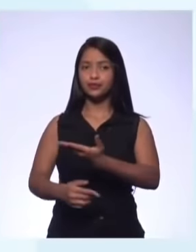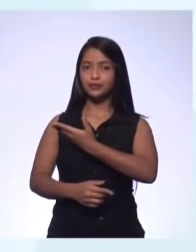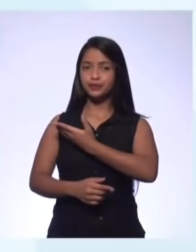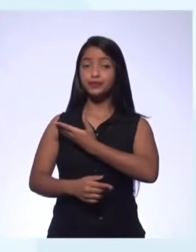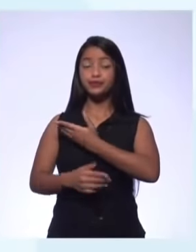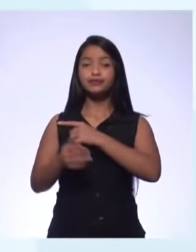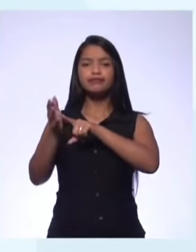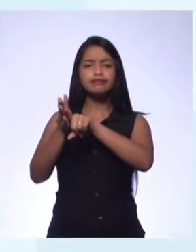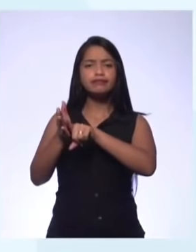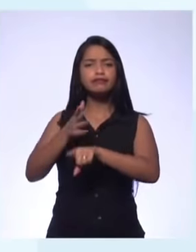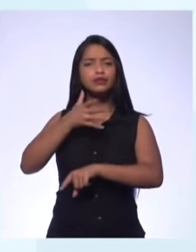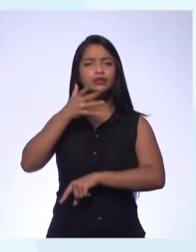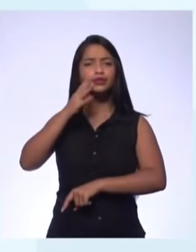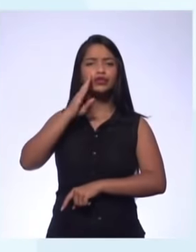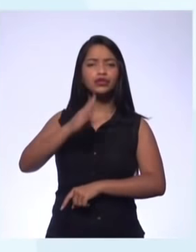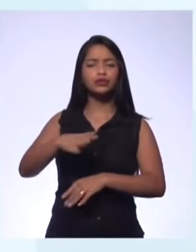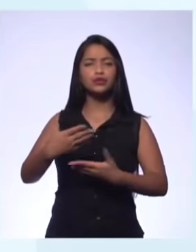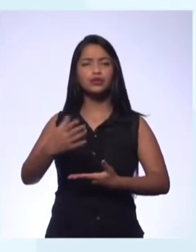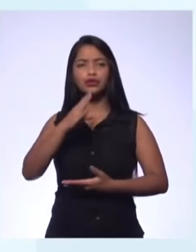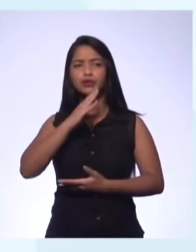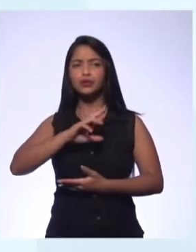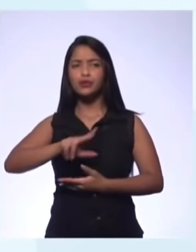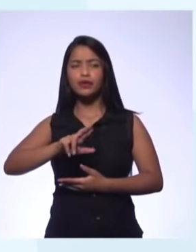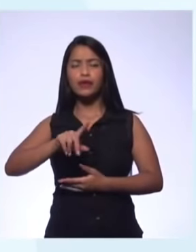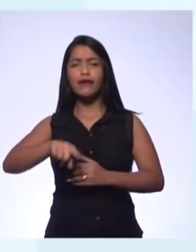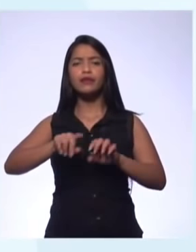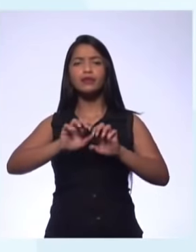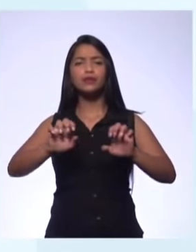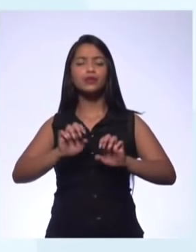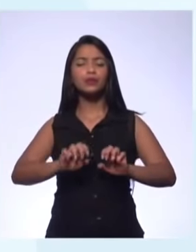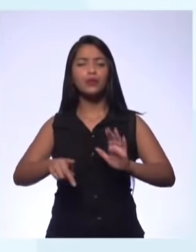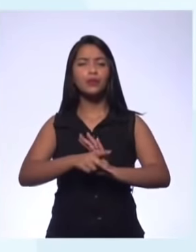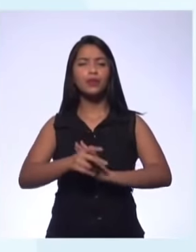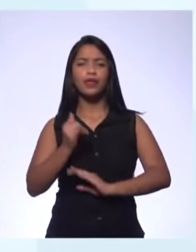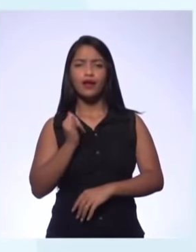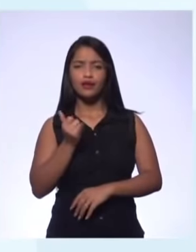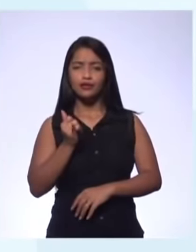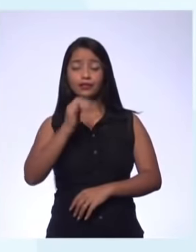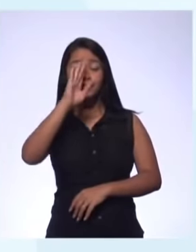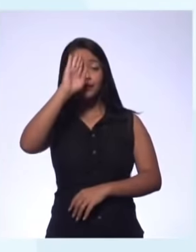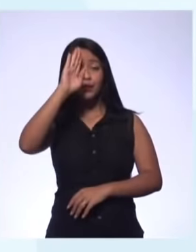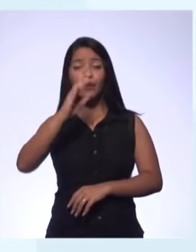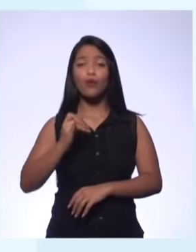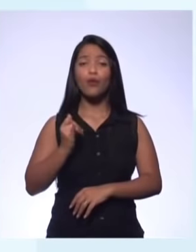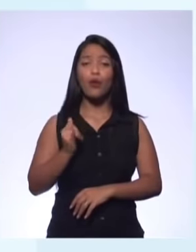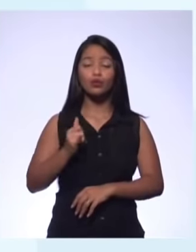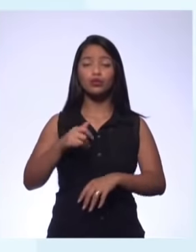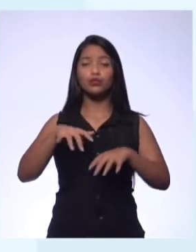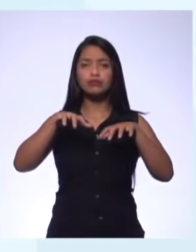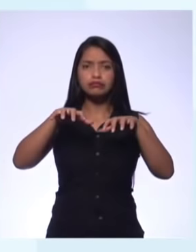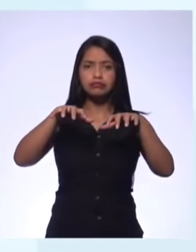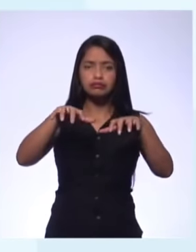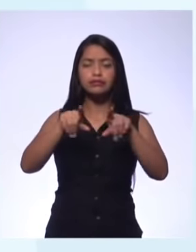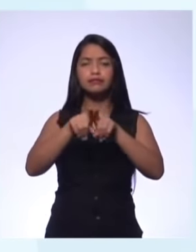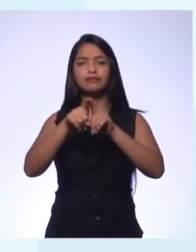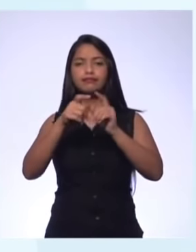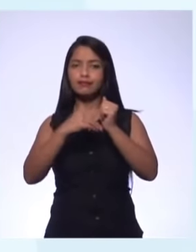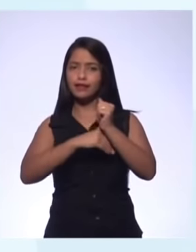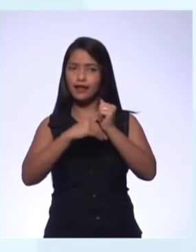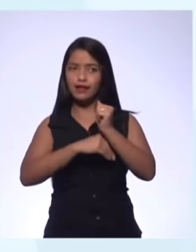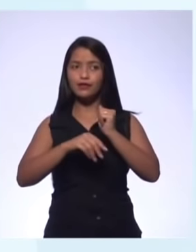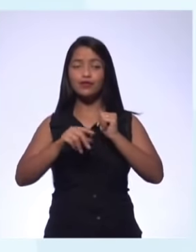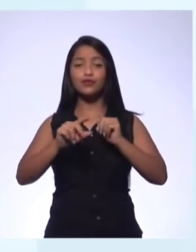como recurso estrutural das narrativas, especificamente no conto de mistério e assombração, Maria Angula. Observar o emprego adequado